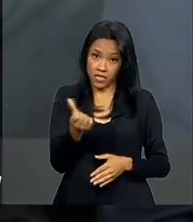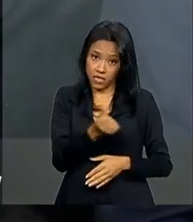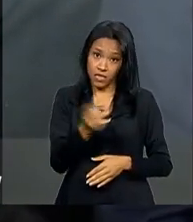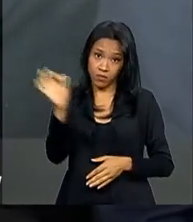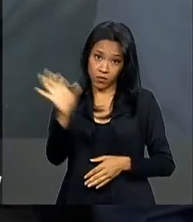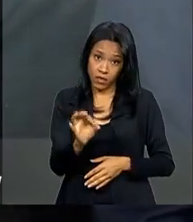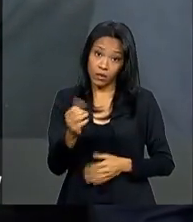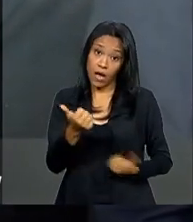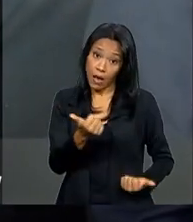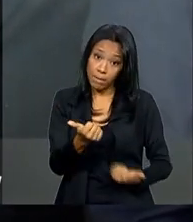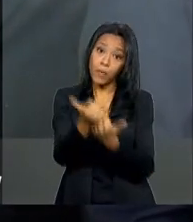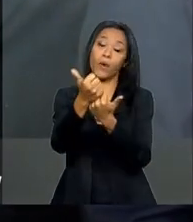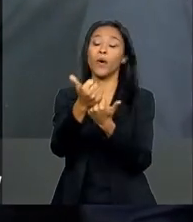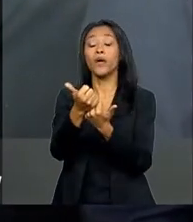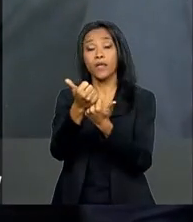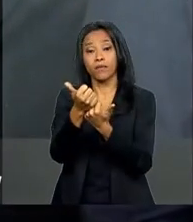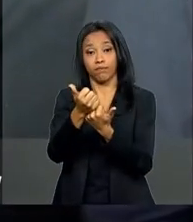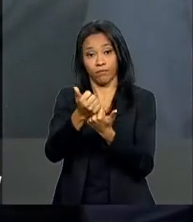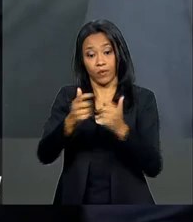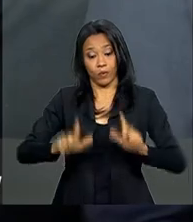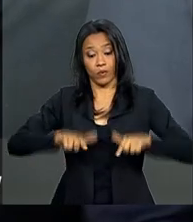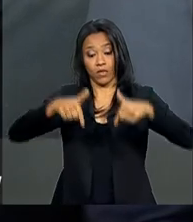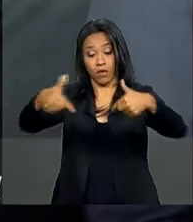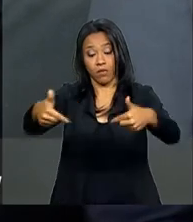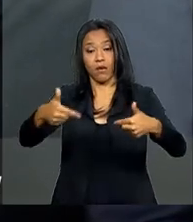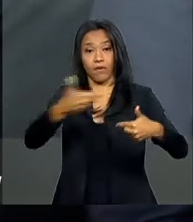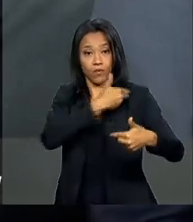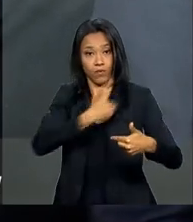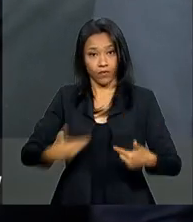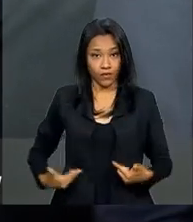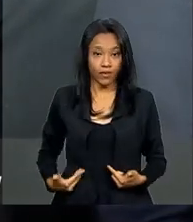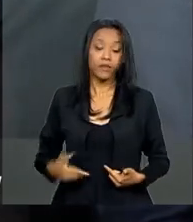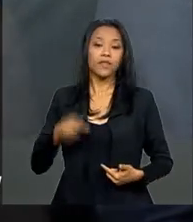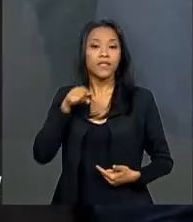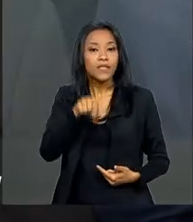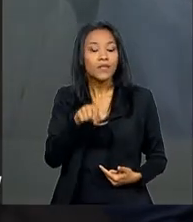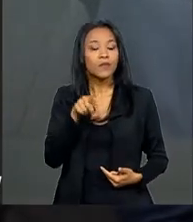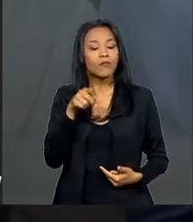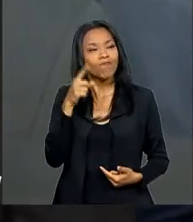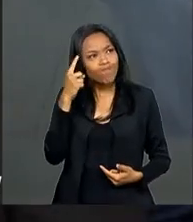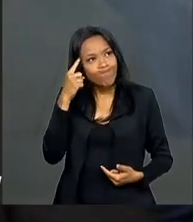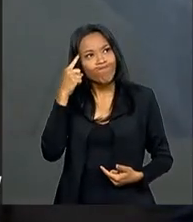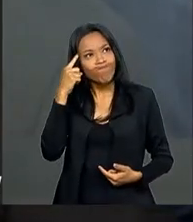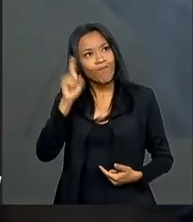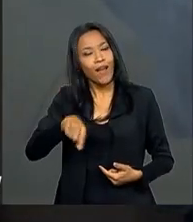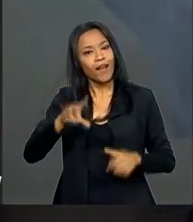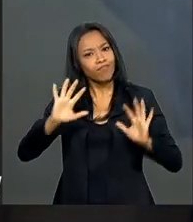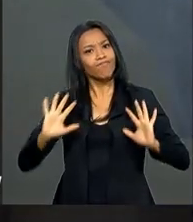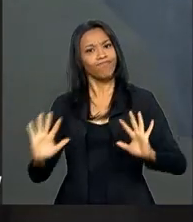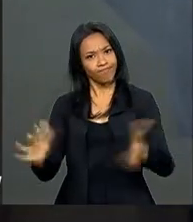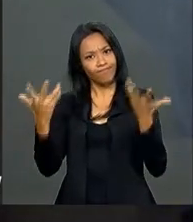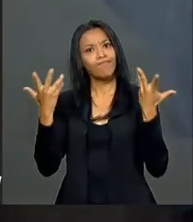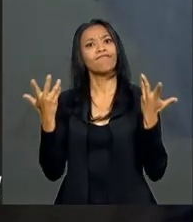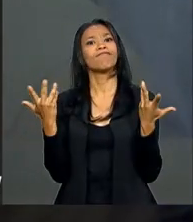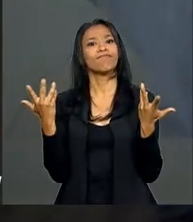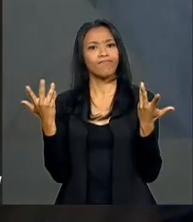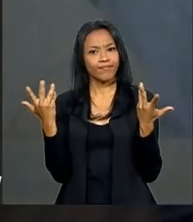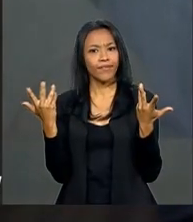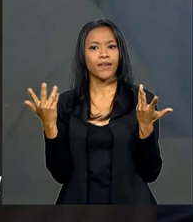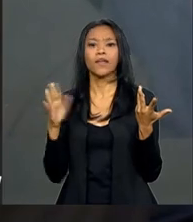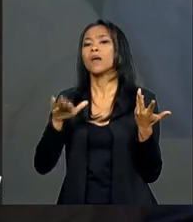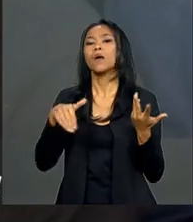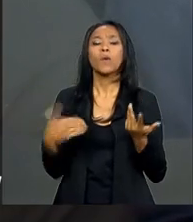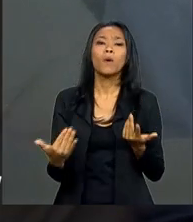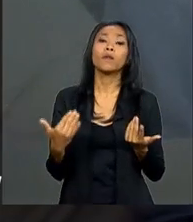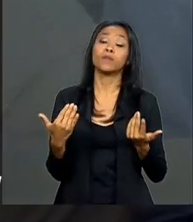um determinado ato governamental, este fato há de ser comemorado, não é?